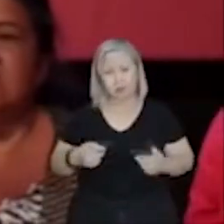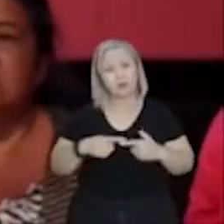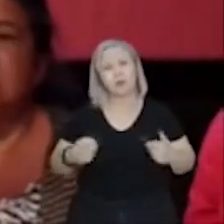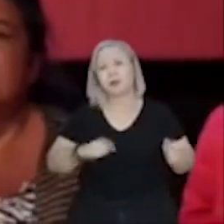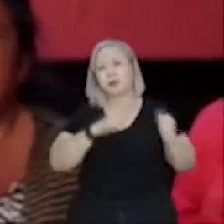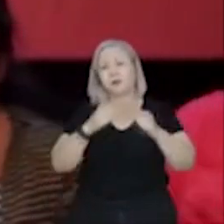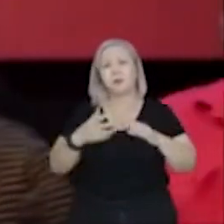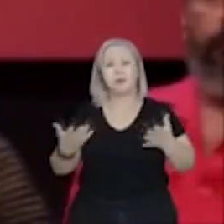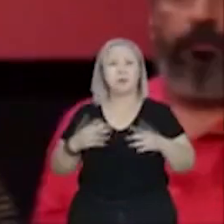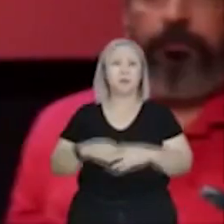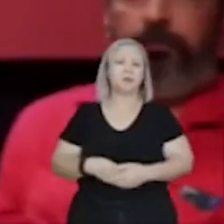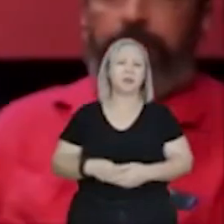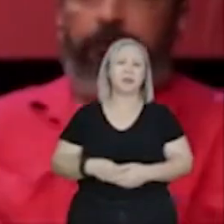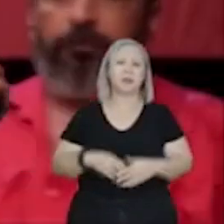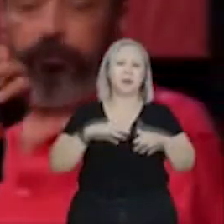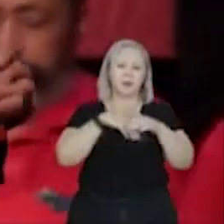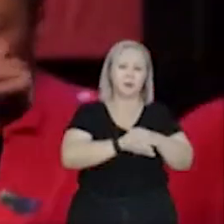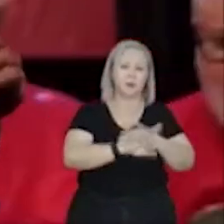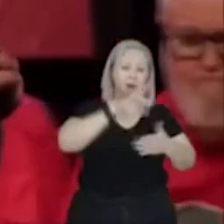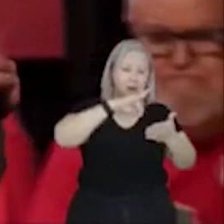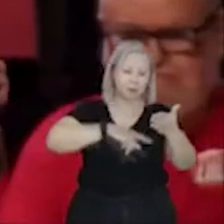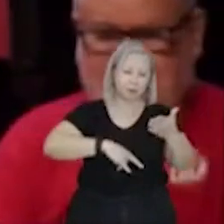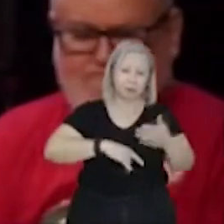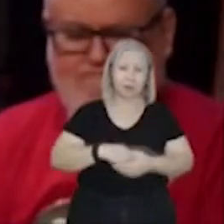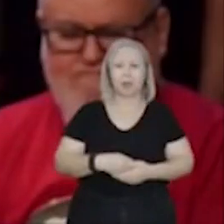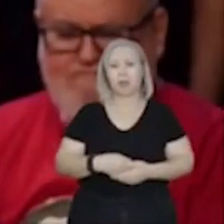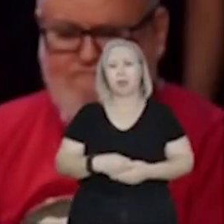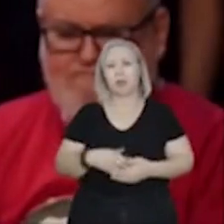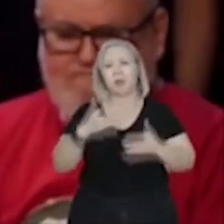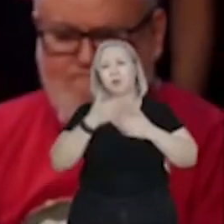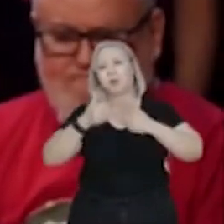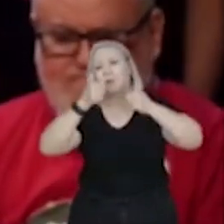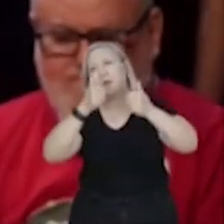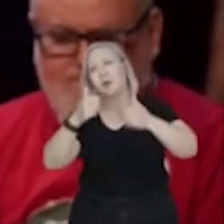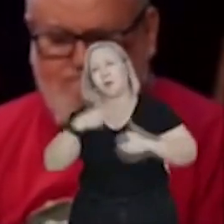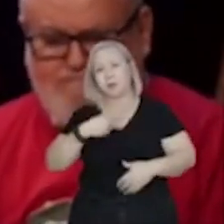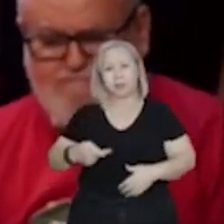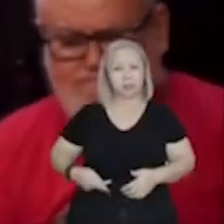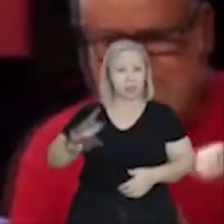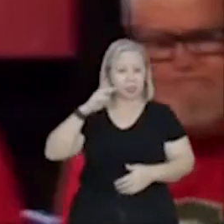meu título, sabe, de o melhor presidente da história do Brasil